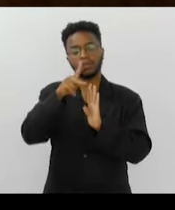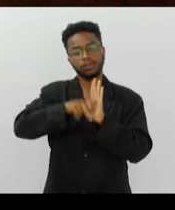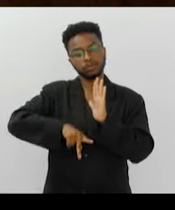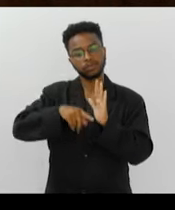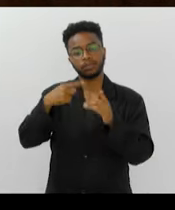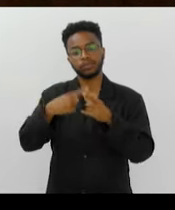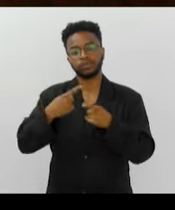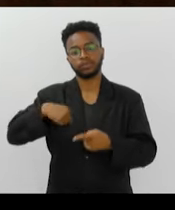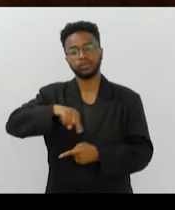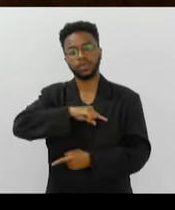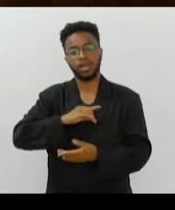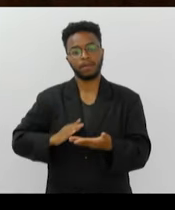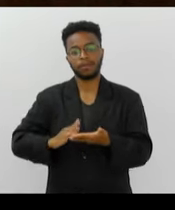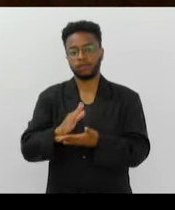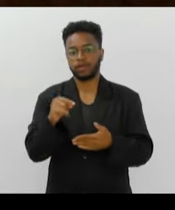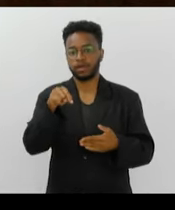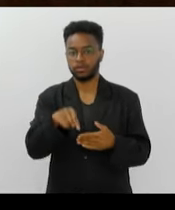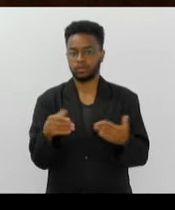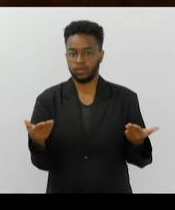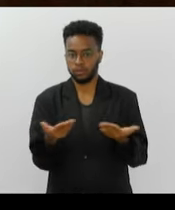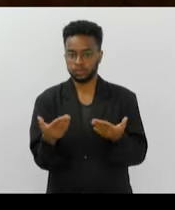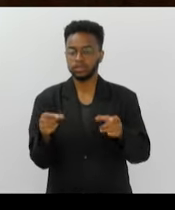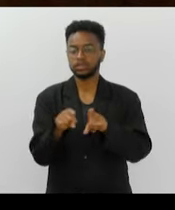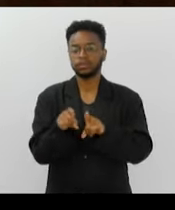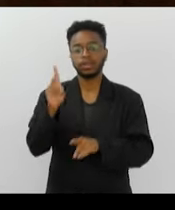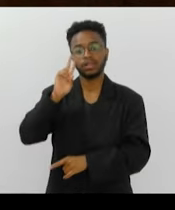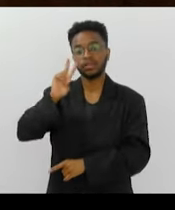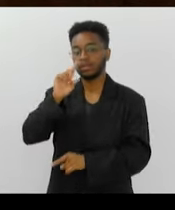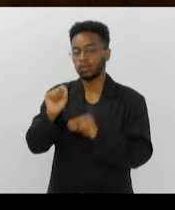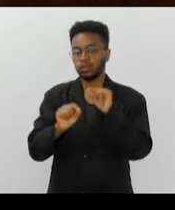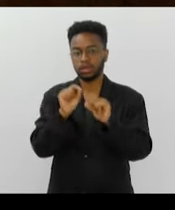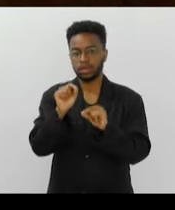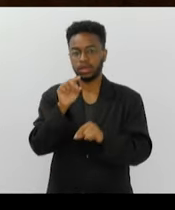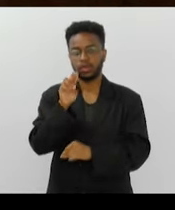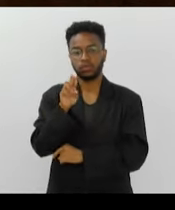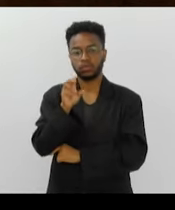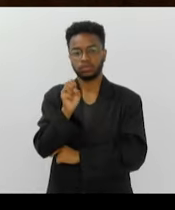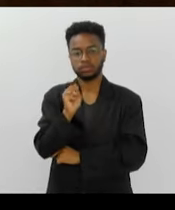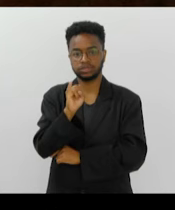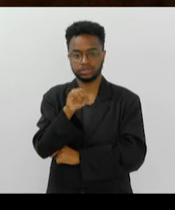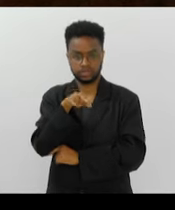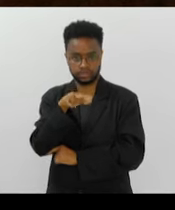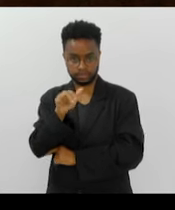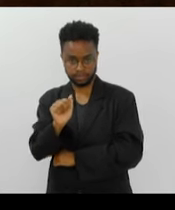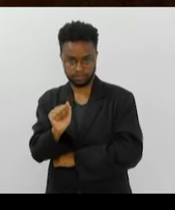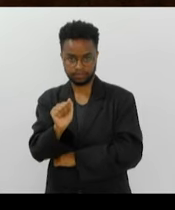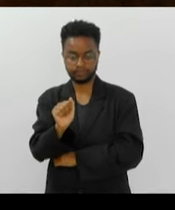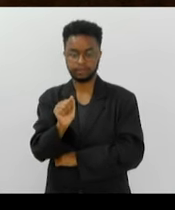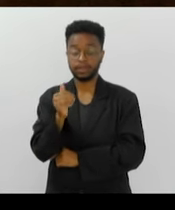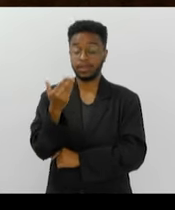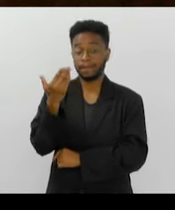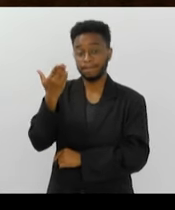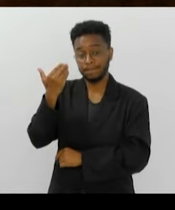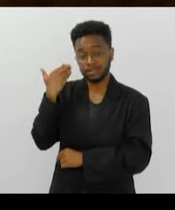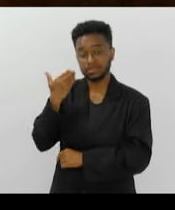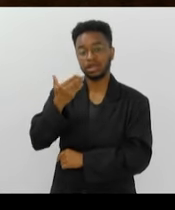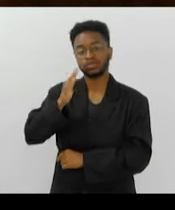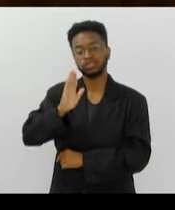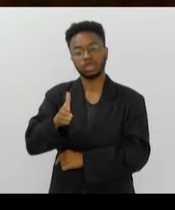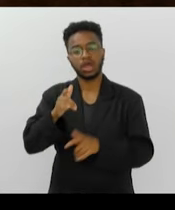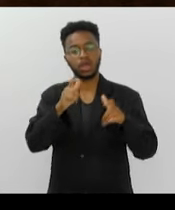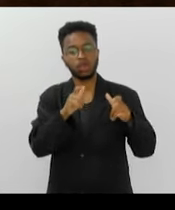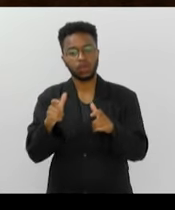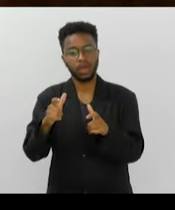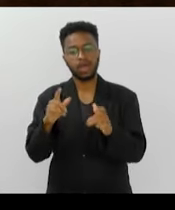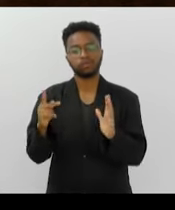hoje aprovamos aqui e lembrar que a usina cambaíba que já foi um um lugar de